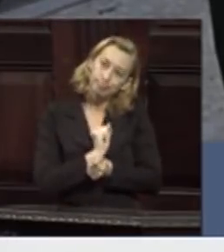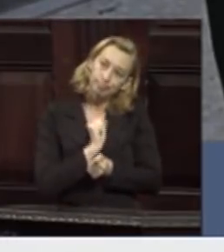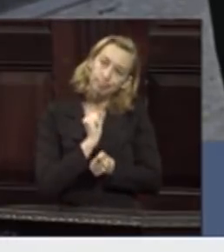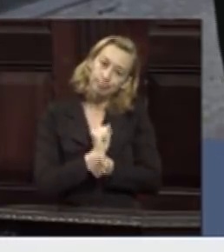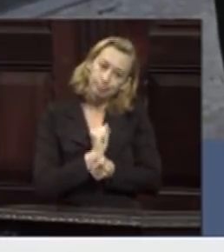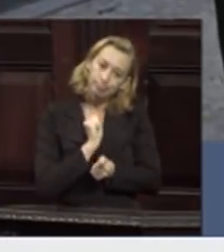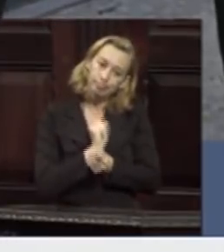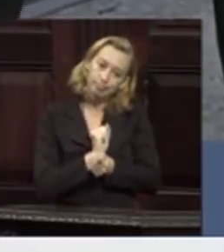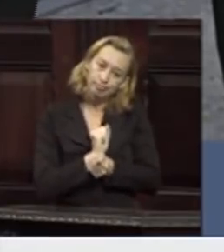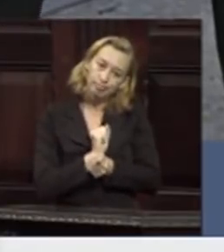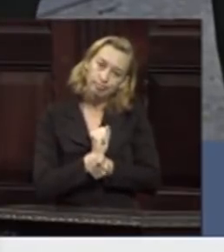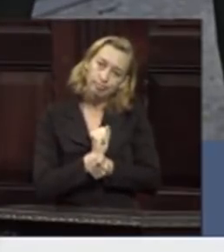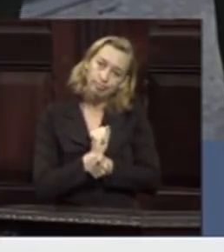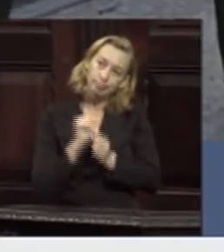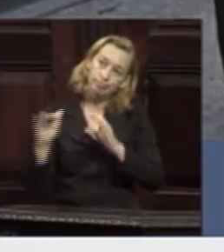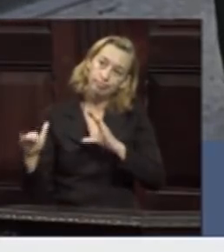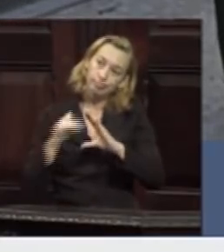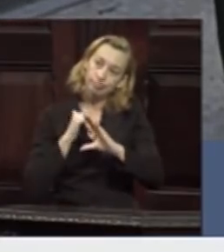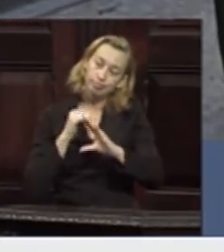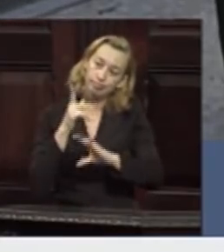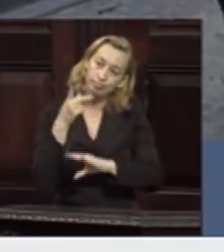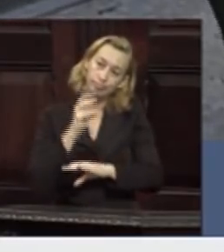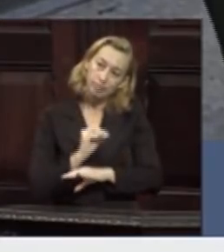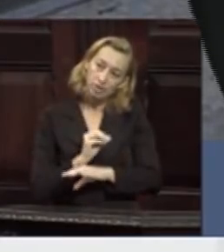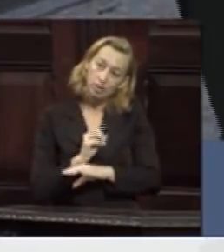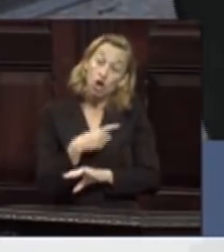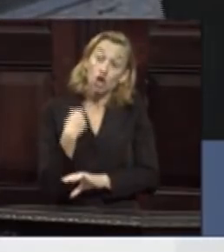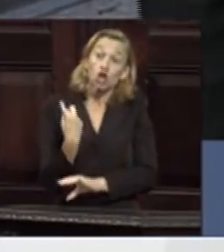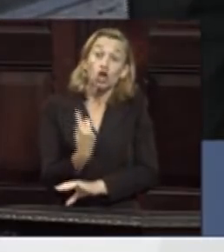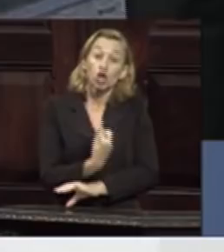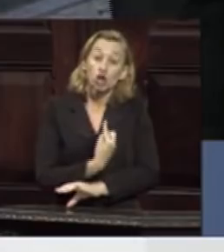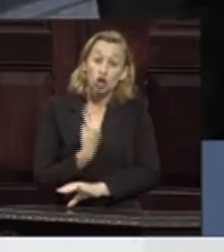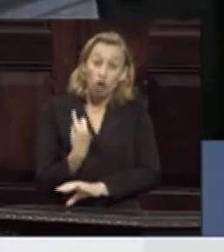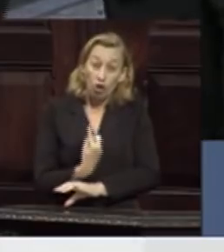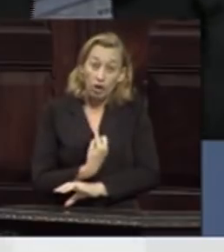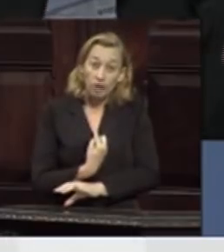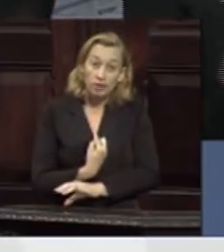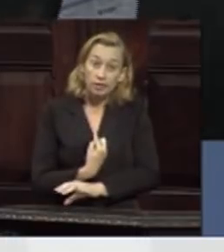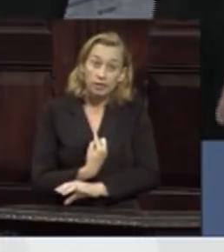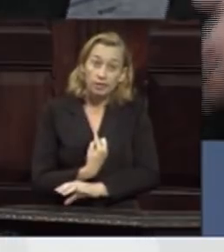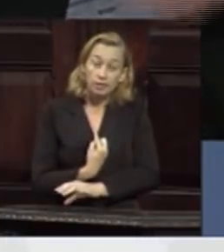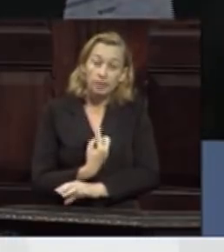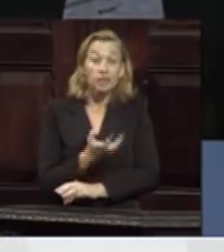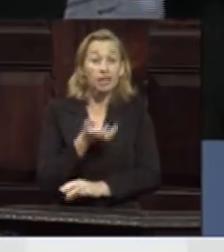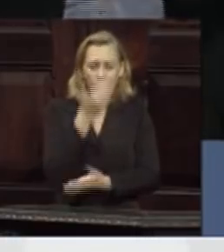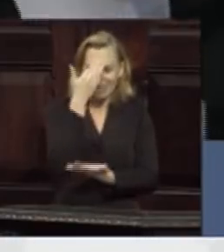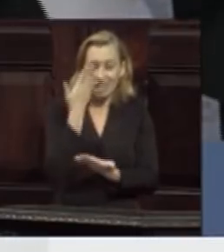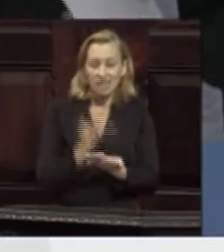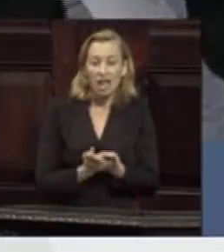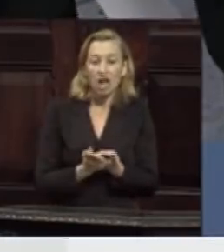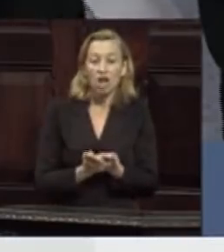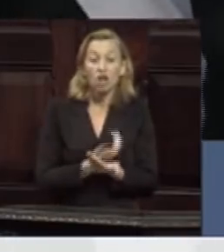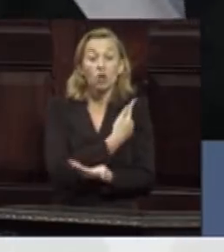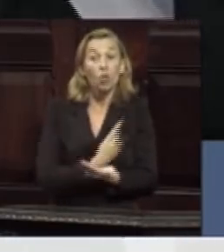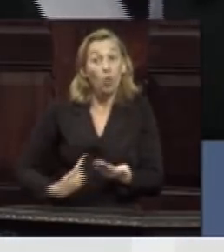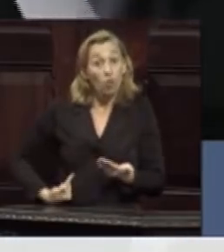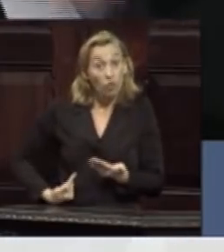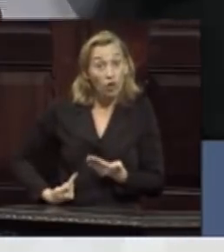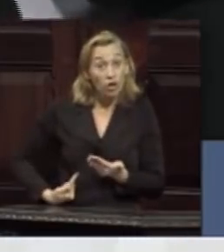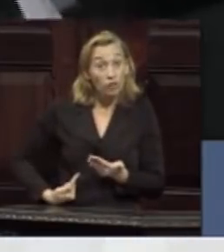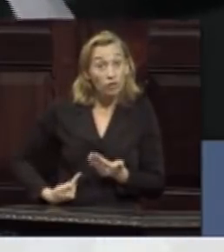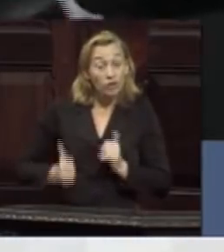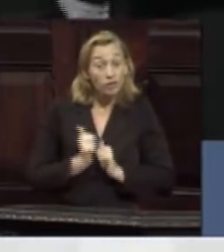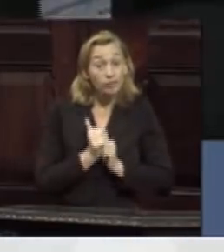o envio do plano. O que nós estamos acreditando é que o governo vai encaminhar o